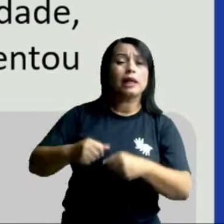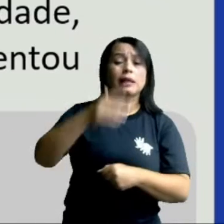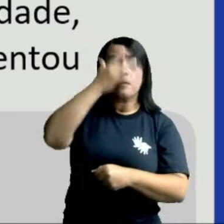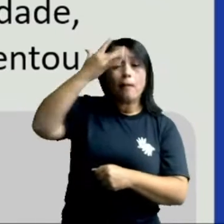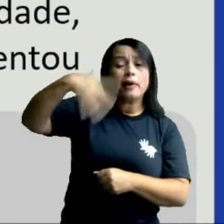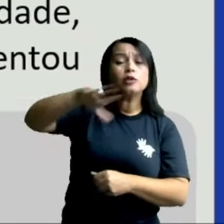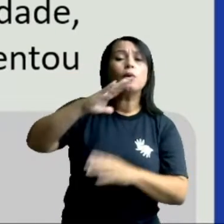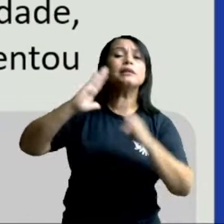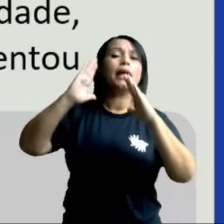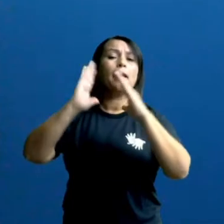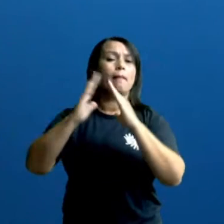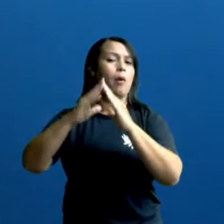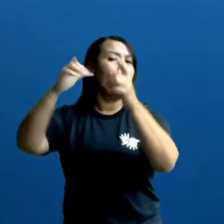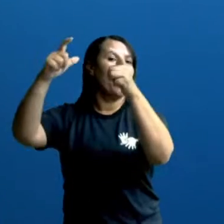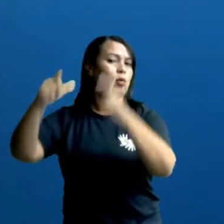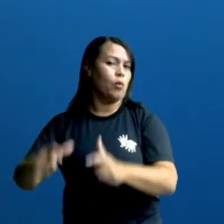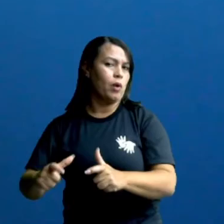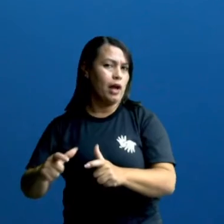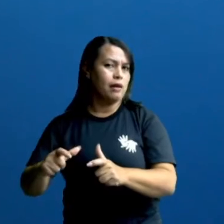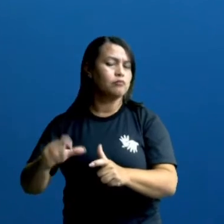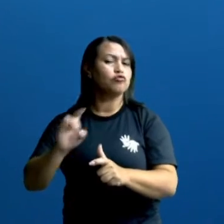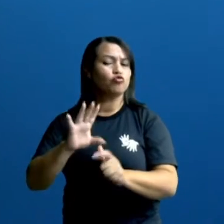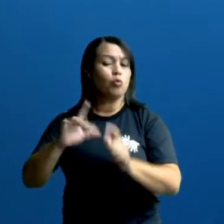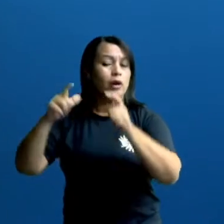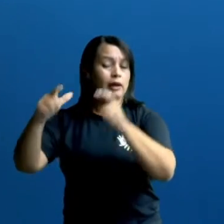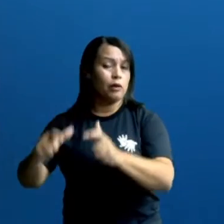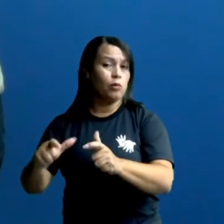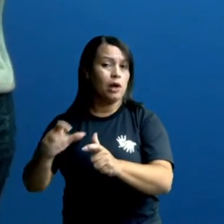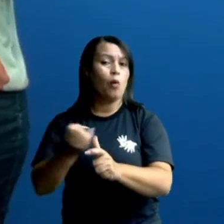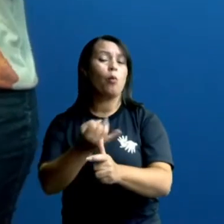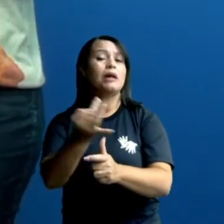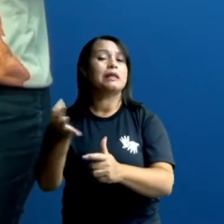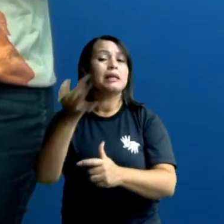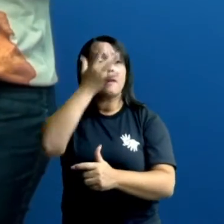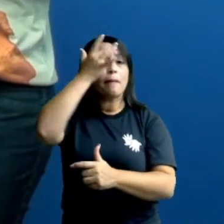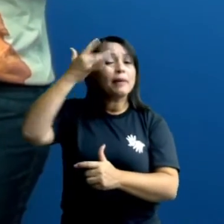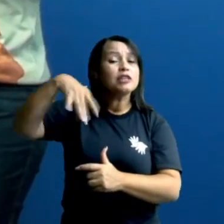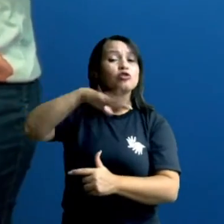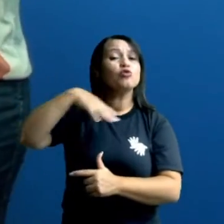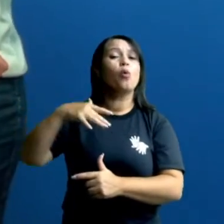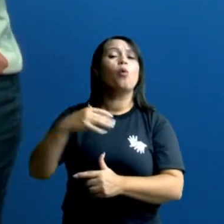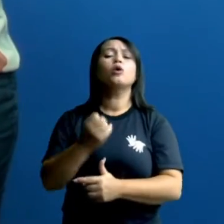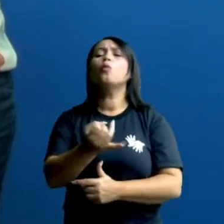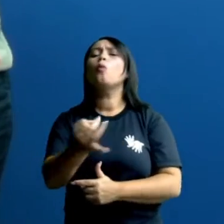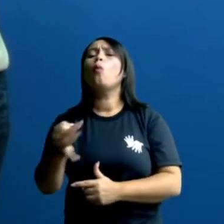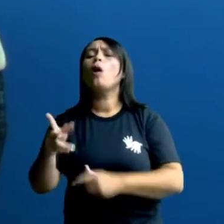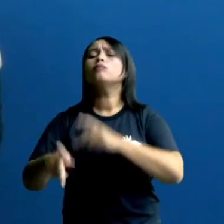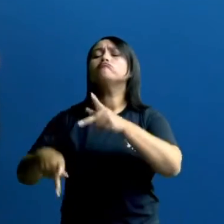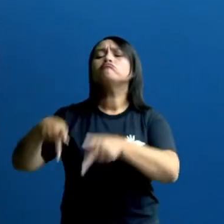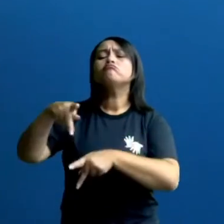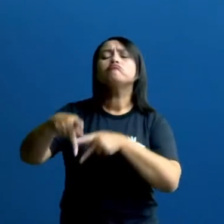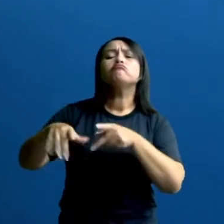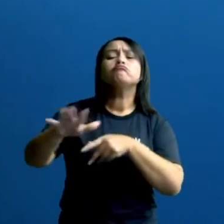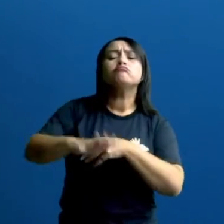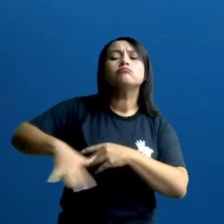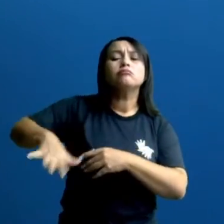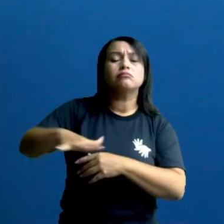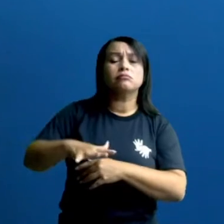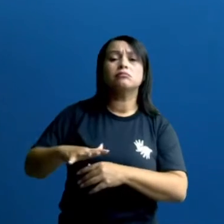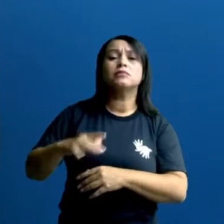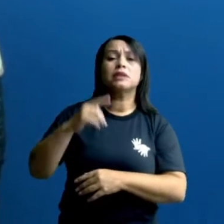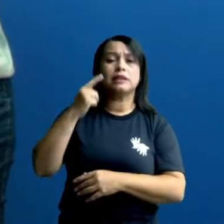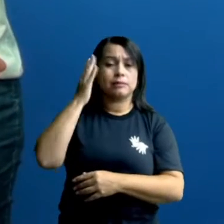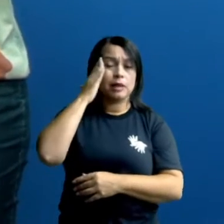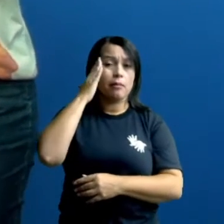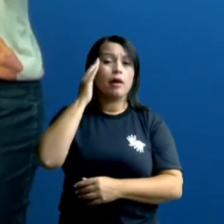lugar, apenas a quantidade de habitantes naquele lugar, certo? Contar a população de qualquer lugar, a gente tem a